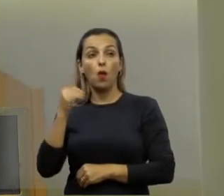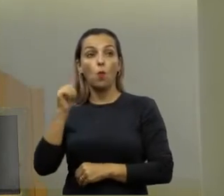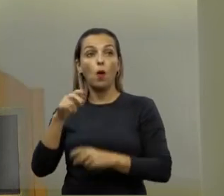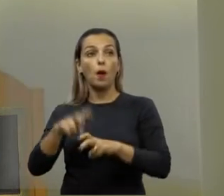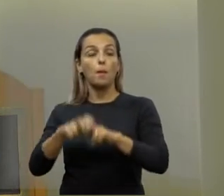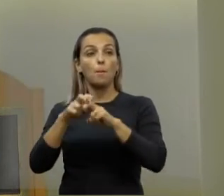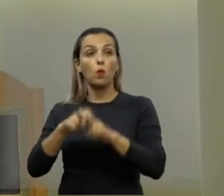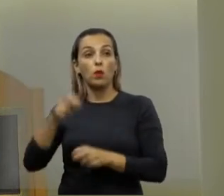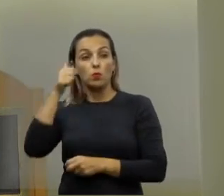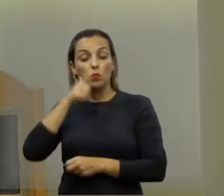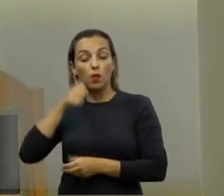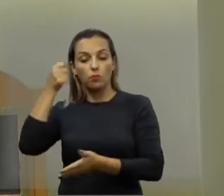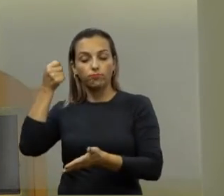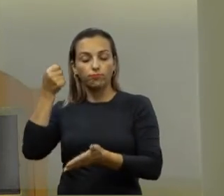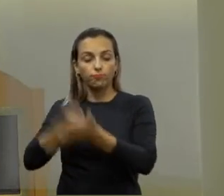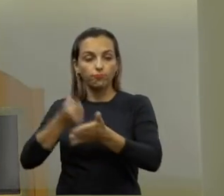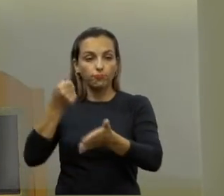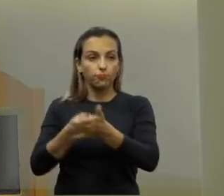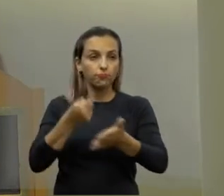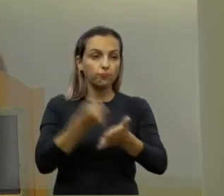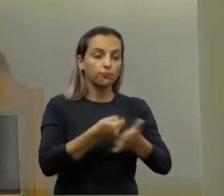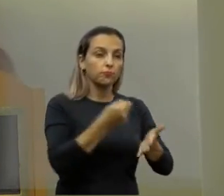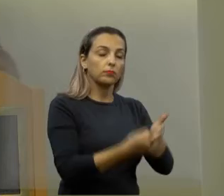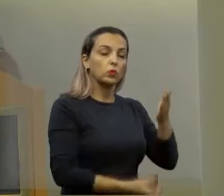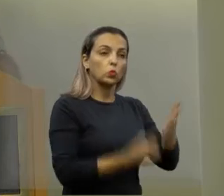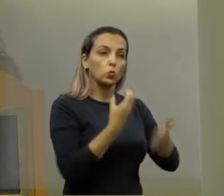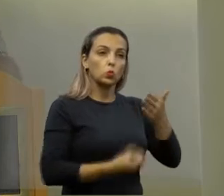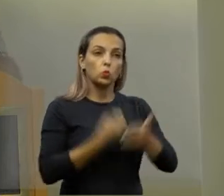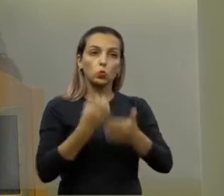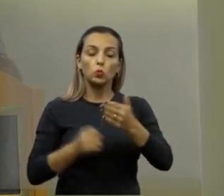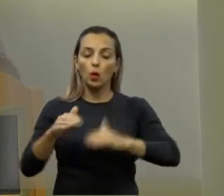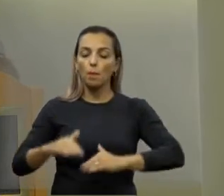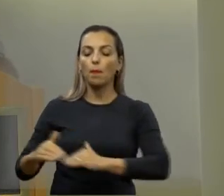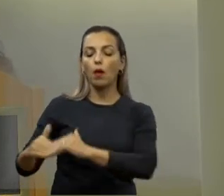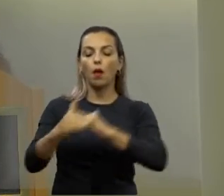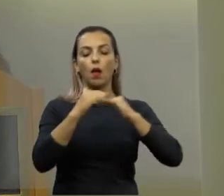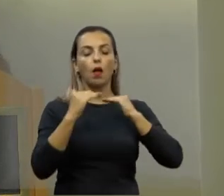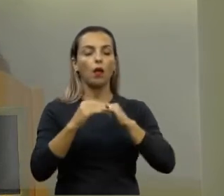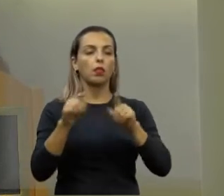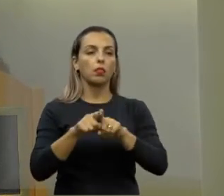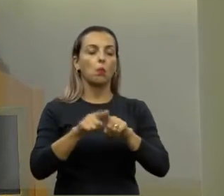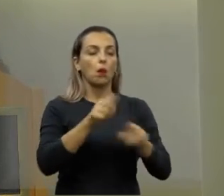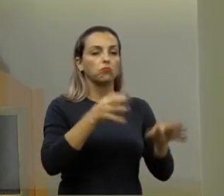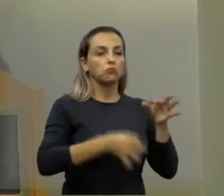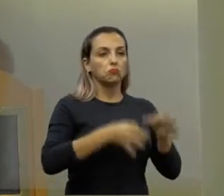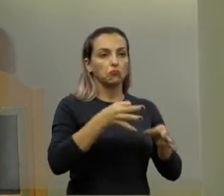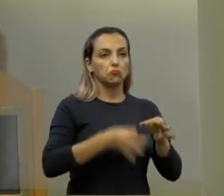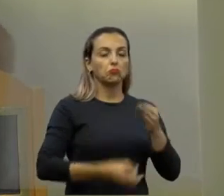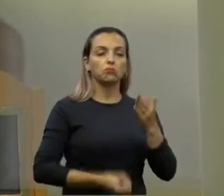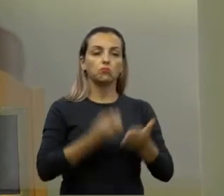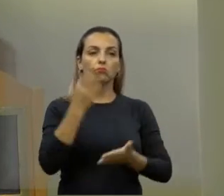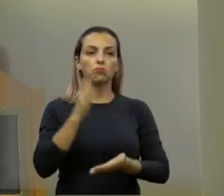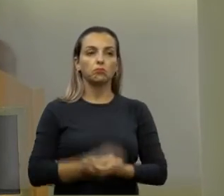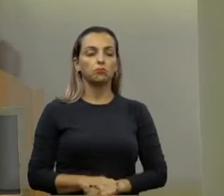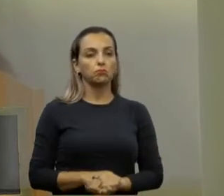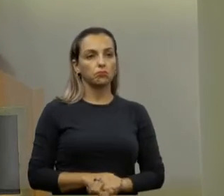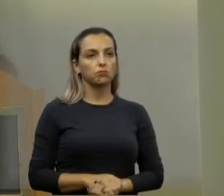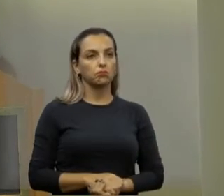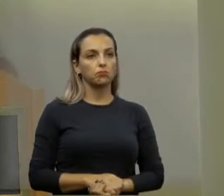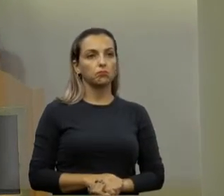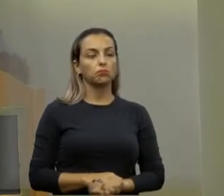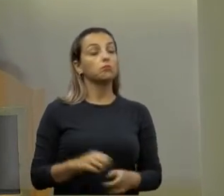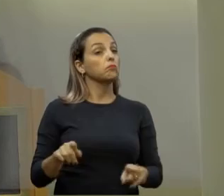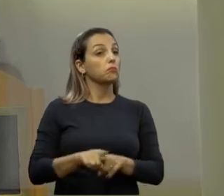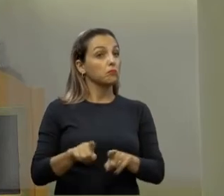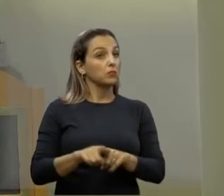de Mariele batalhadores e batalhadores pela justiça e pela igualdade social também não poderia colocar depois